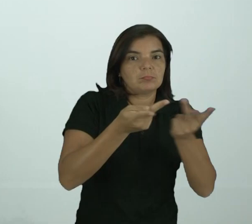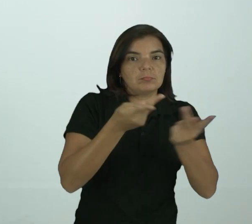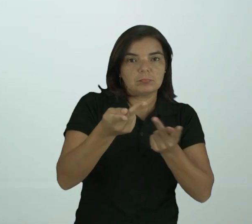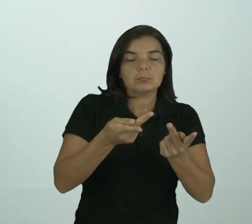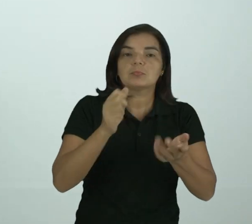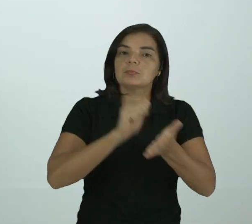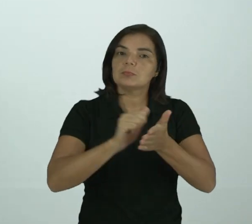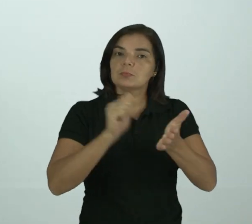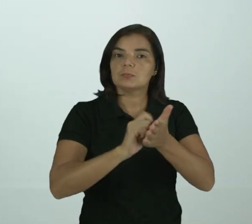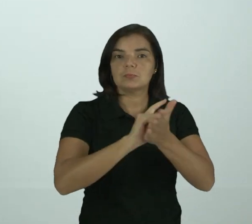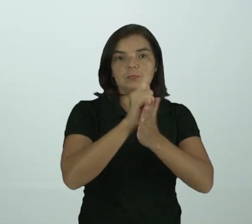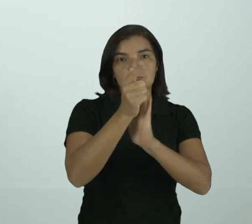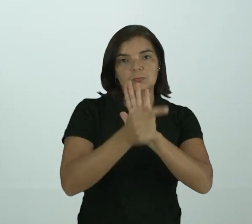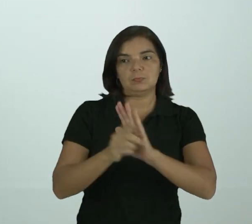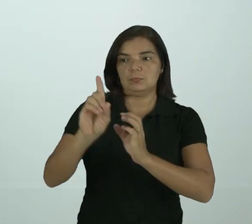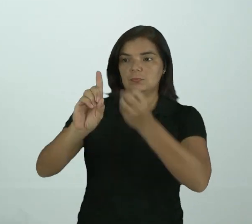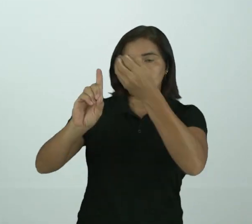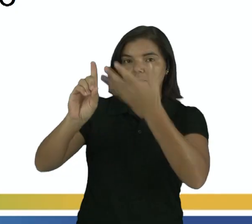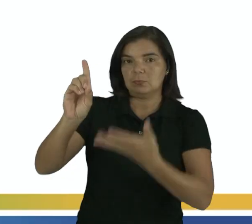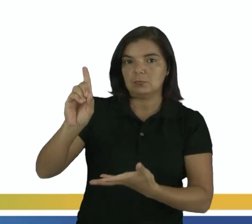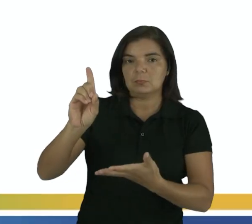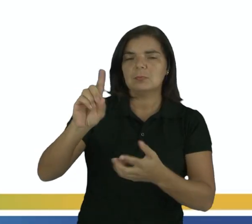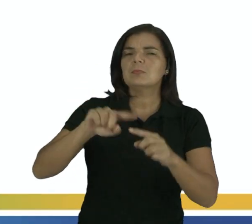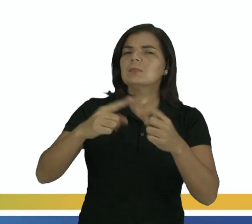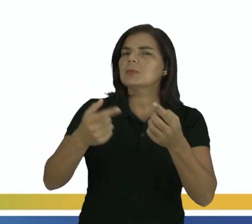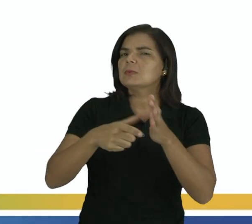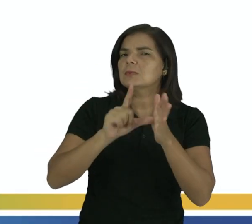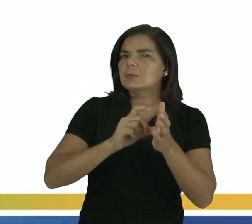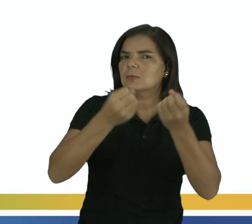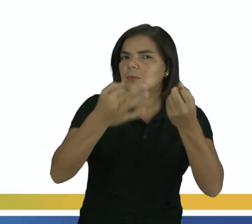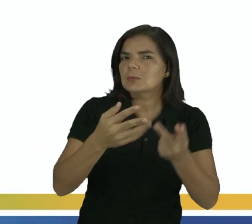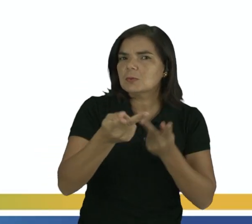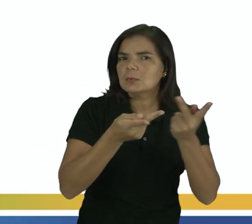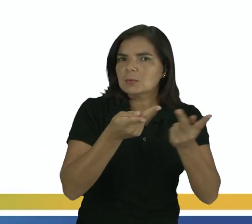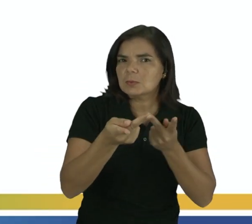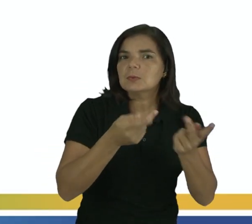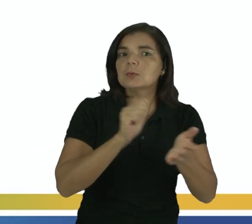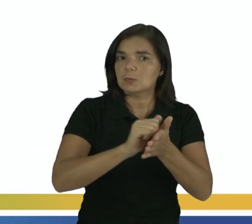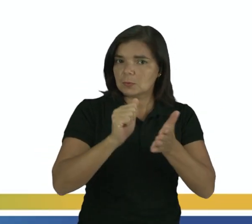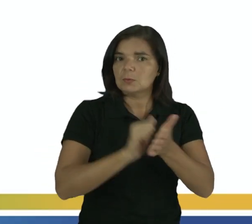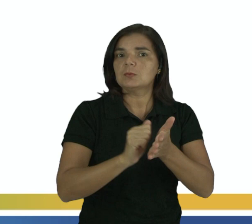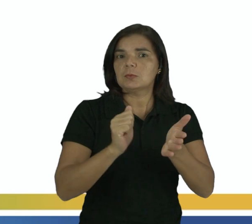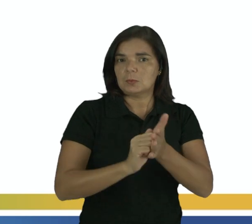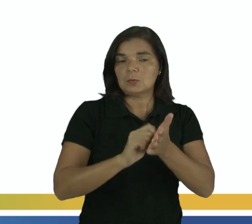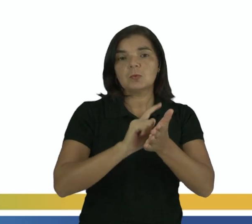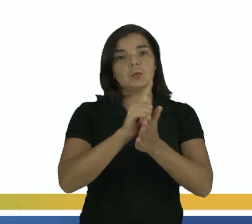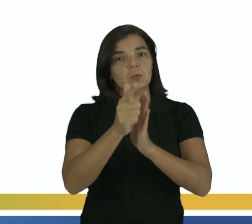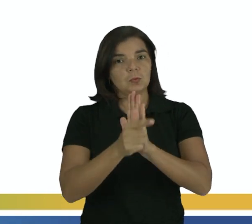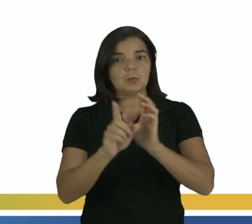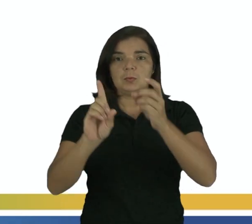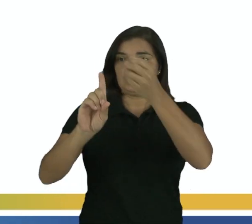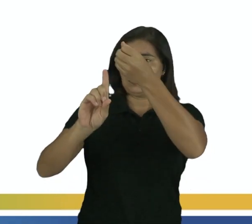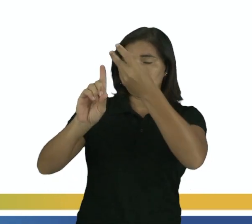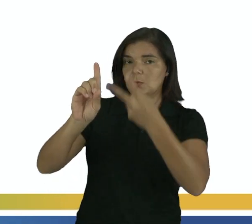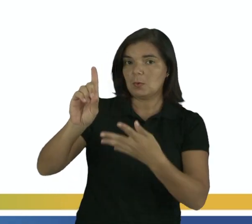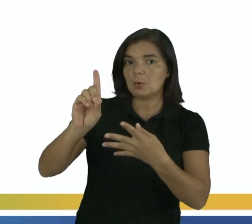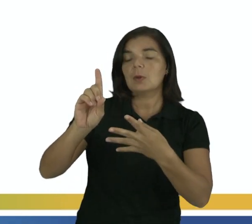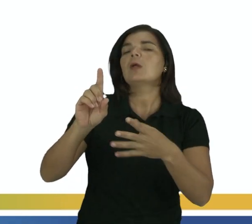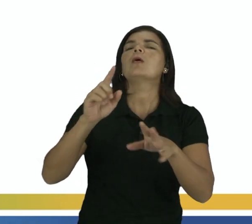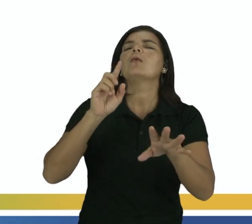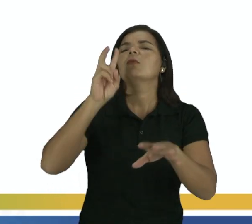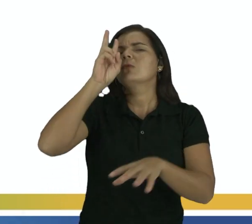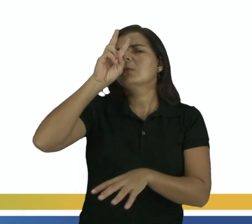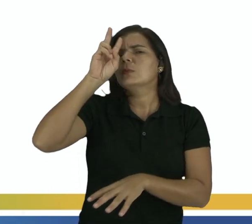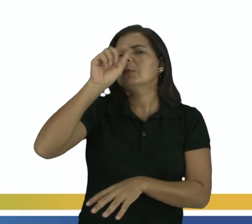e produção no gênero relato pessoal. Mas antes da gente falar sobre esse planejamento e essa produção do relato pessoal, vamos relembrar o que